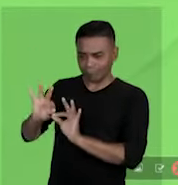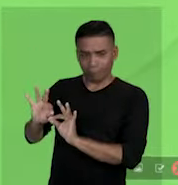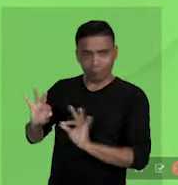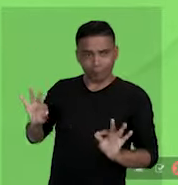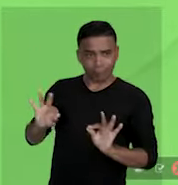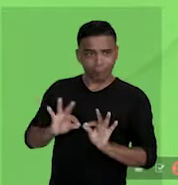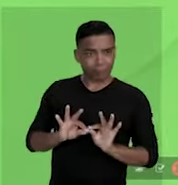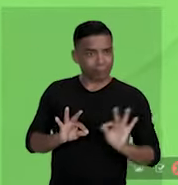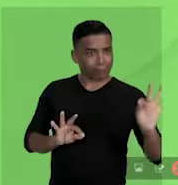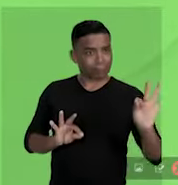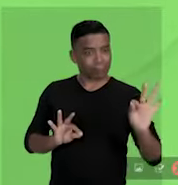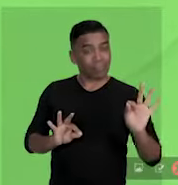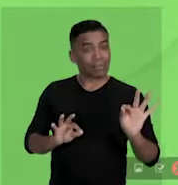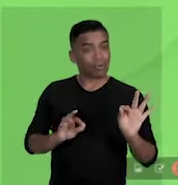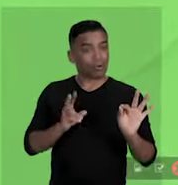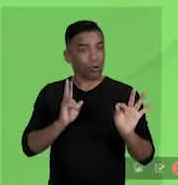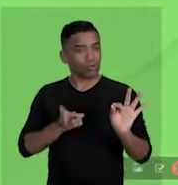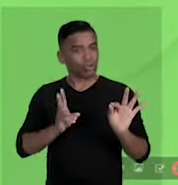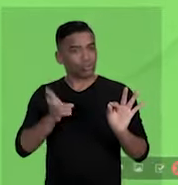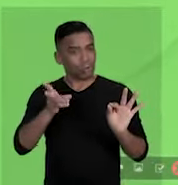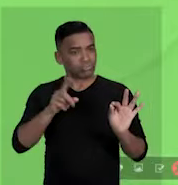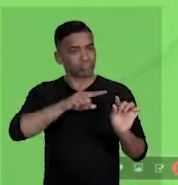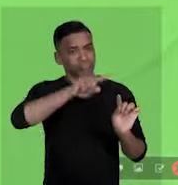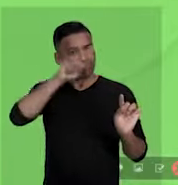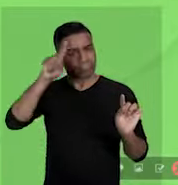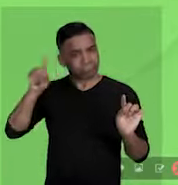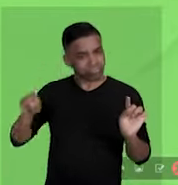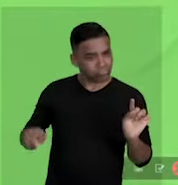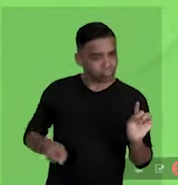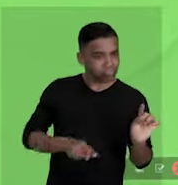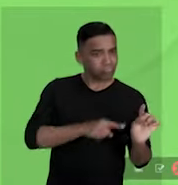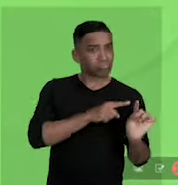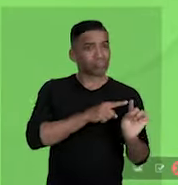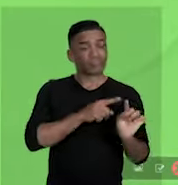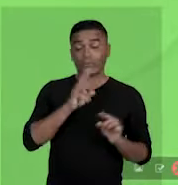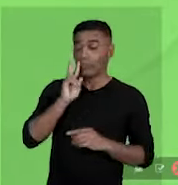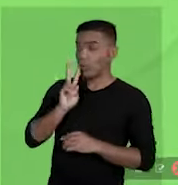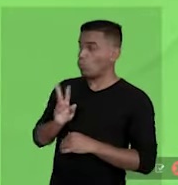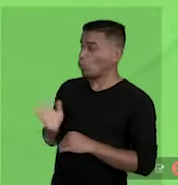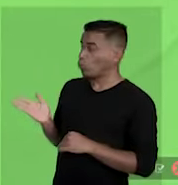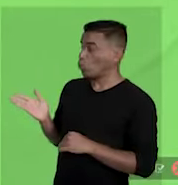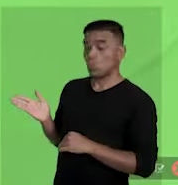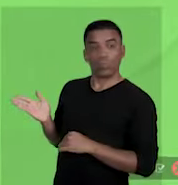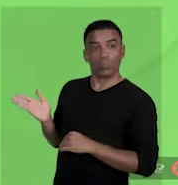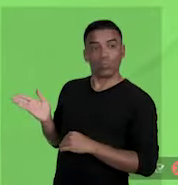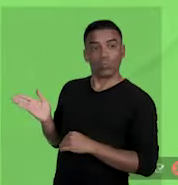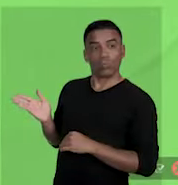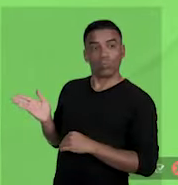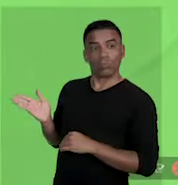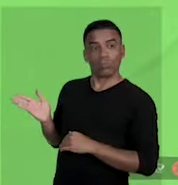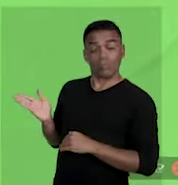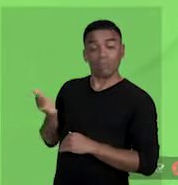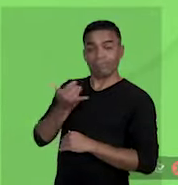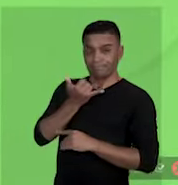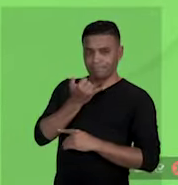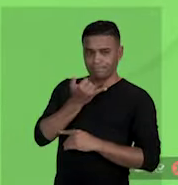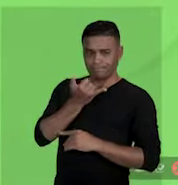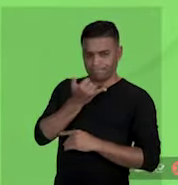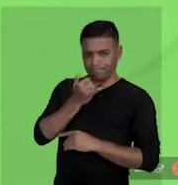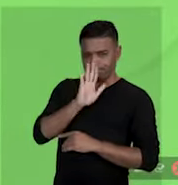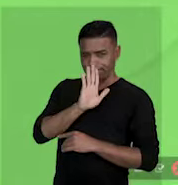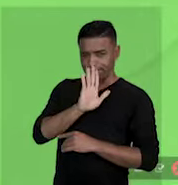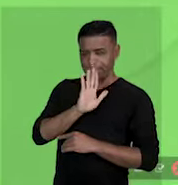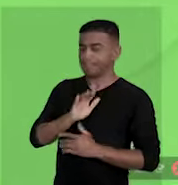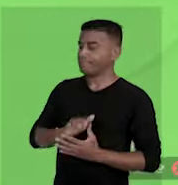mesma sequência e na mesma direção. Vejam só, eu tenho aqui, ó, um circuito, deixa eu pegar minha caneta aqui,